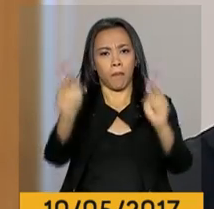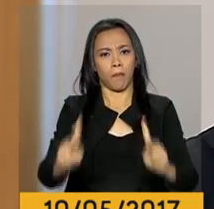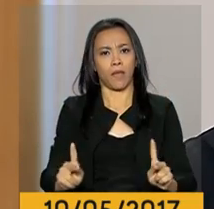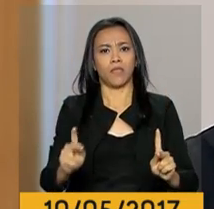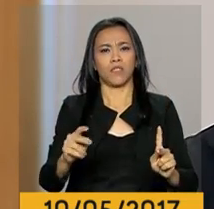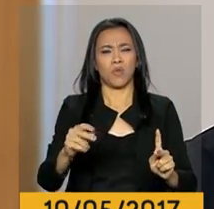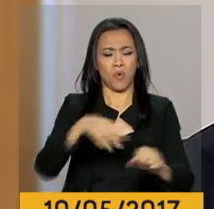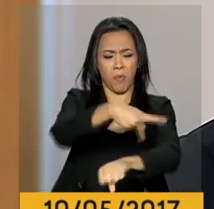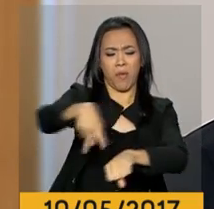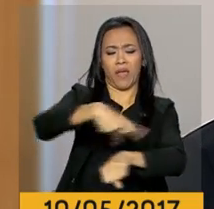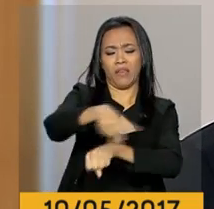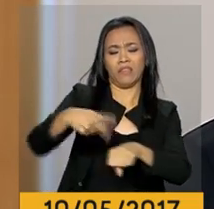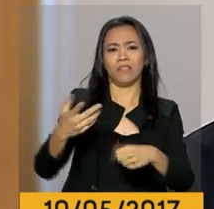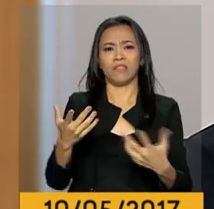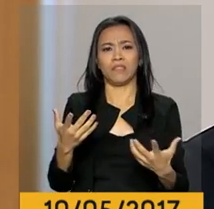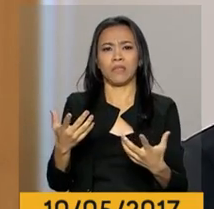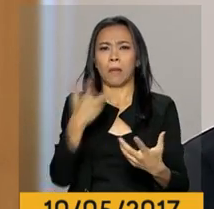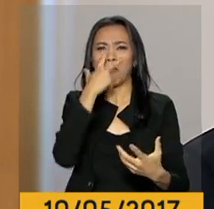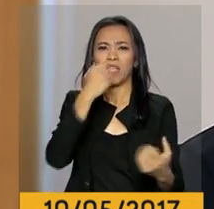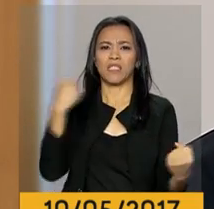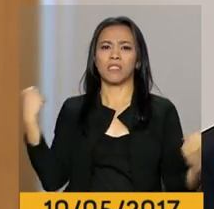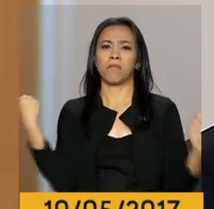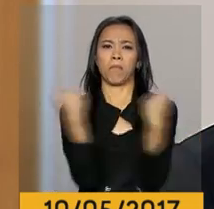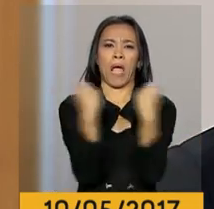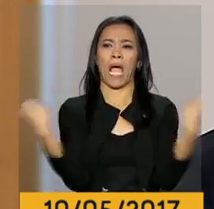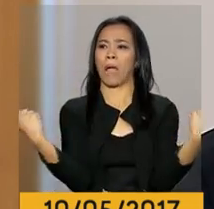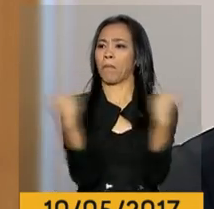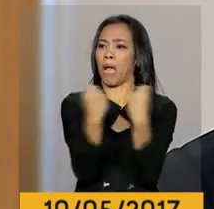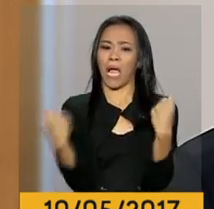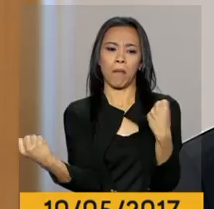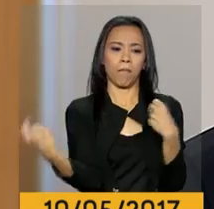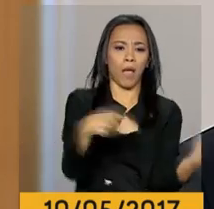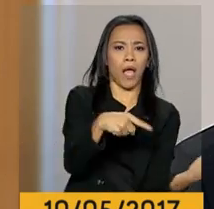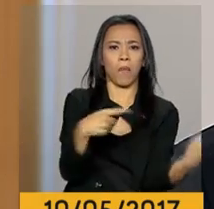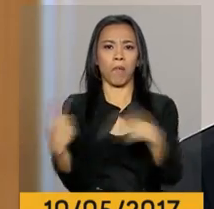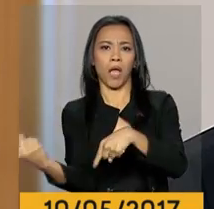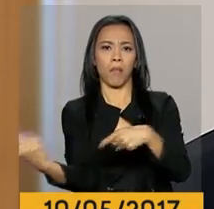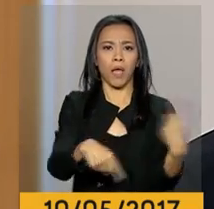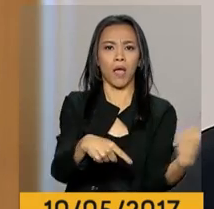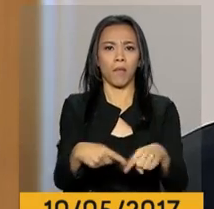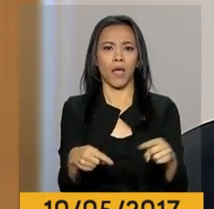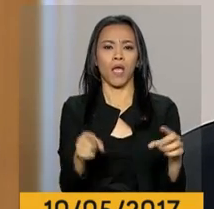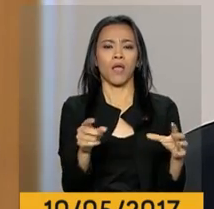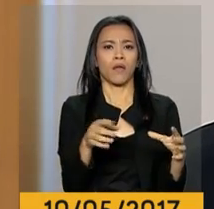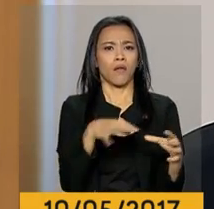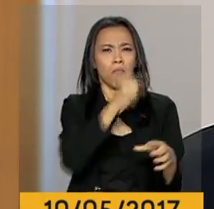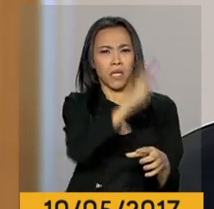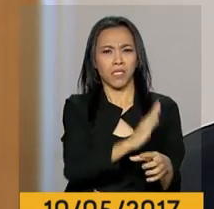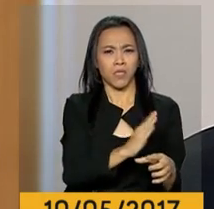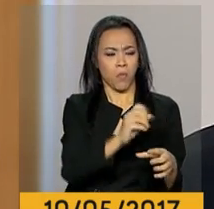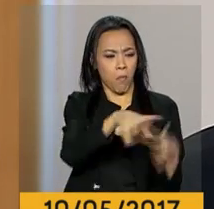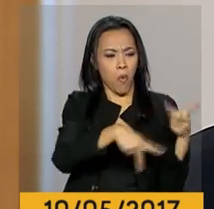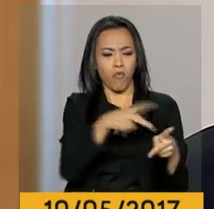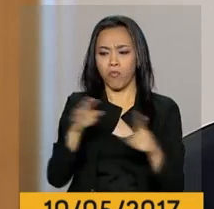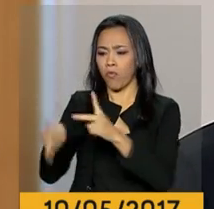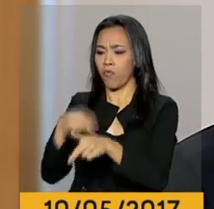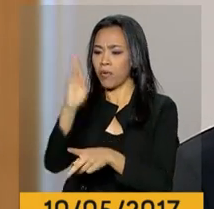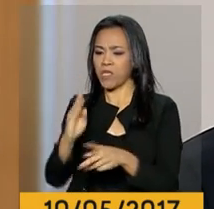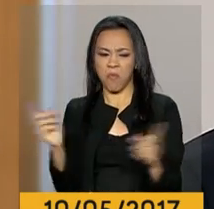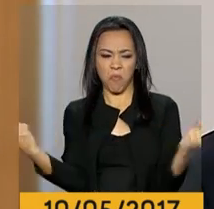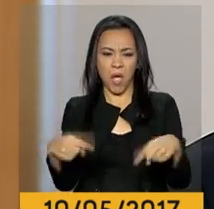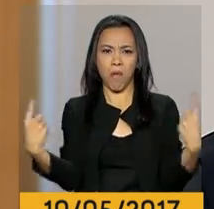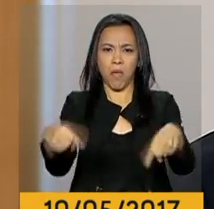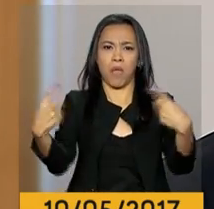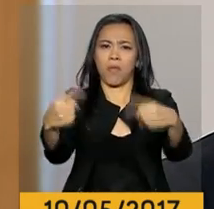pode ficar nesta posição de embate permanente brasileiro contra Brasileiro ao contrário a A Regra geral